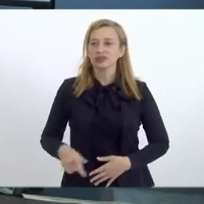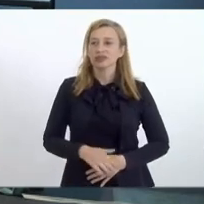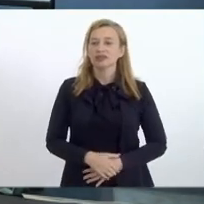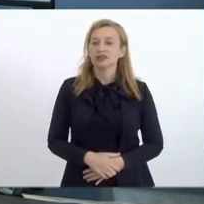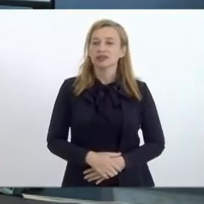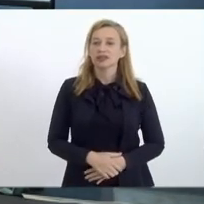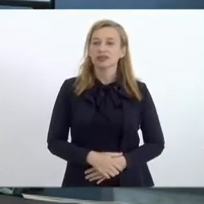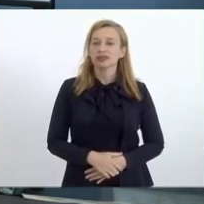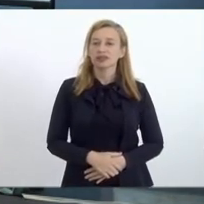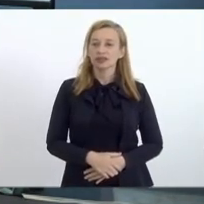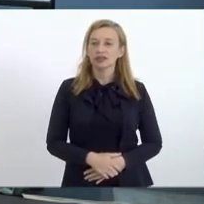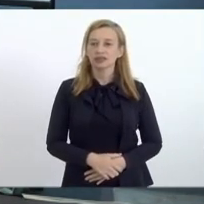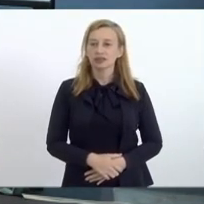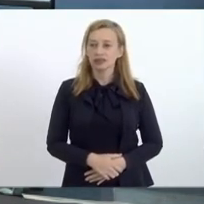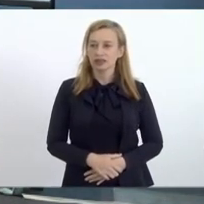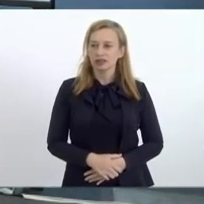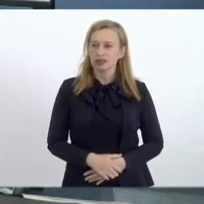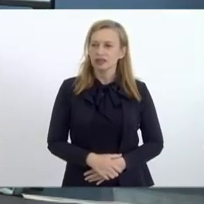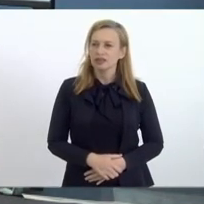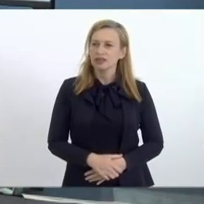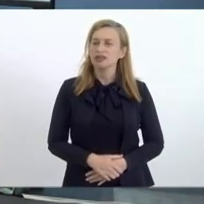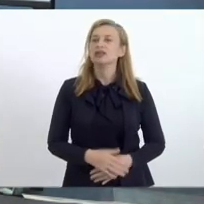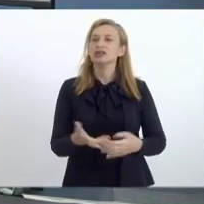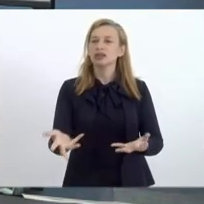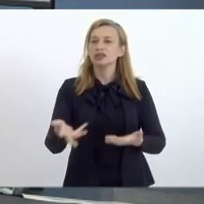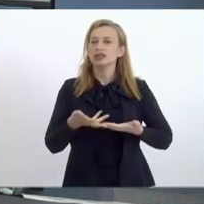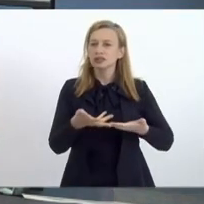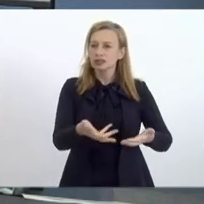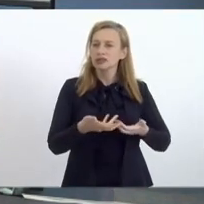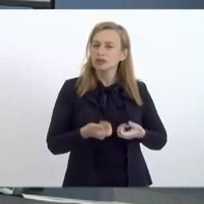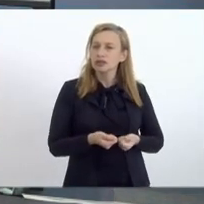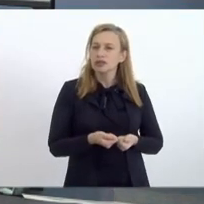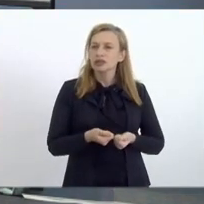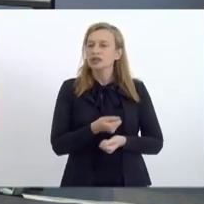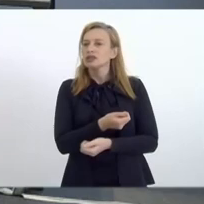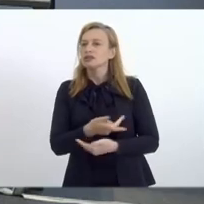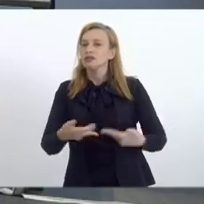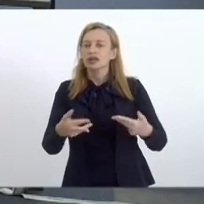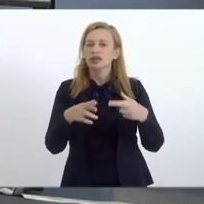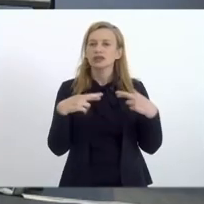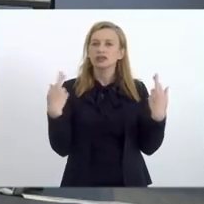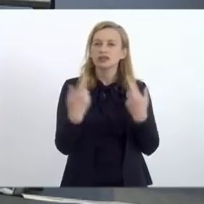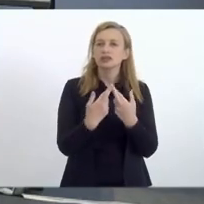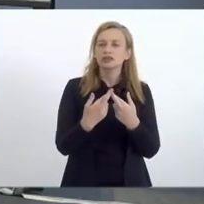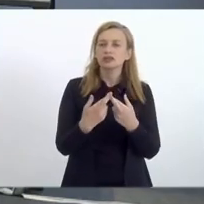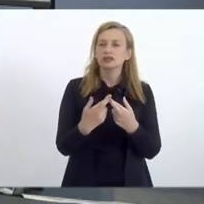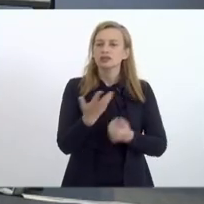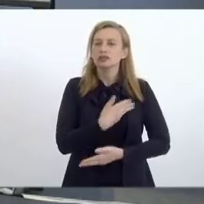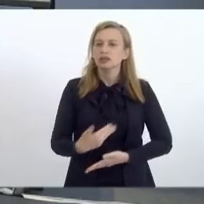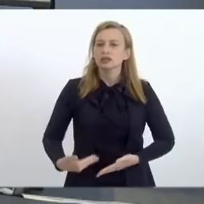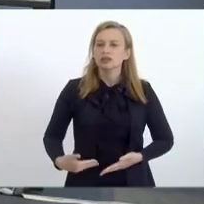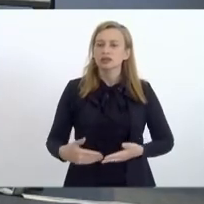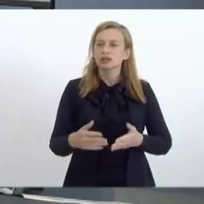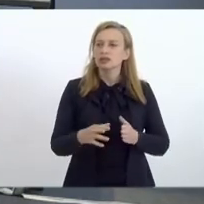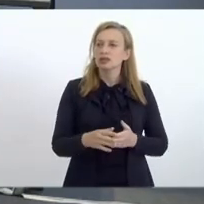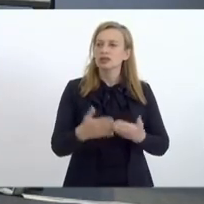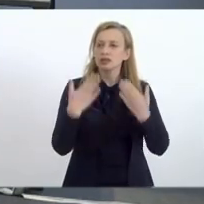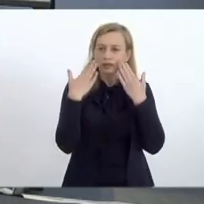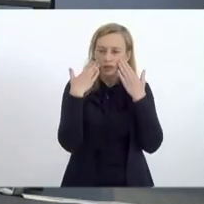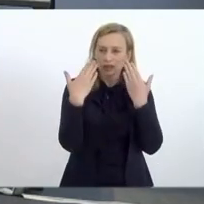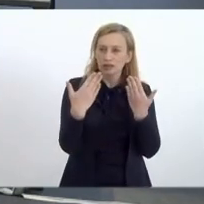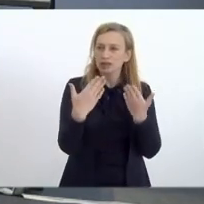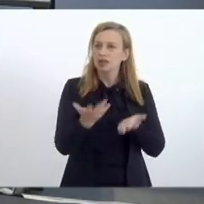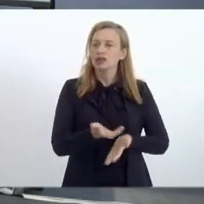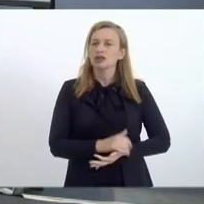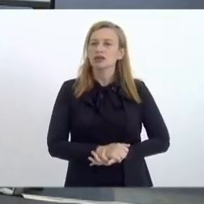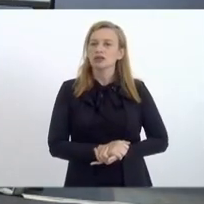o presidente Ana Paula, a gente tem recebido aqui, realizado muitas audiências públicas, e a maioria delas com apresentações, né,